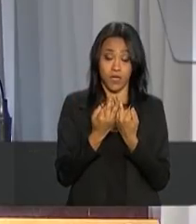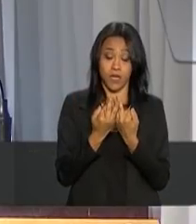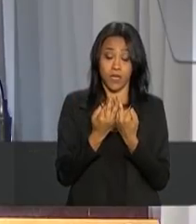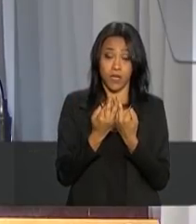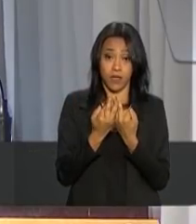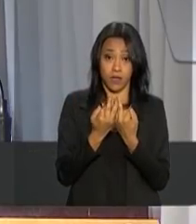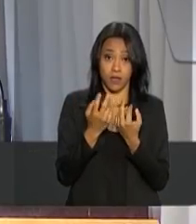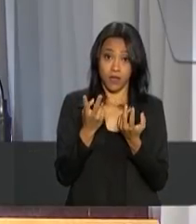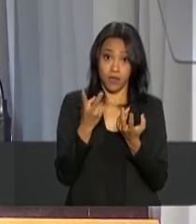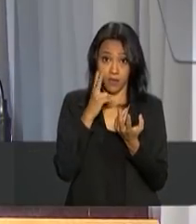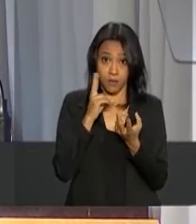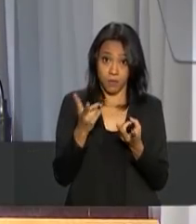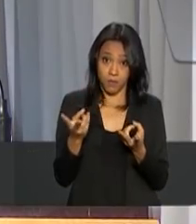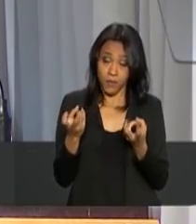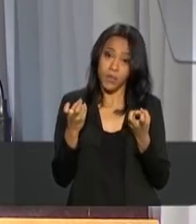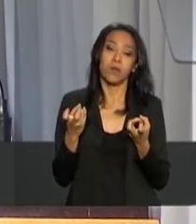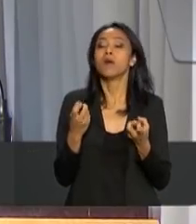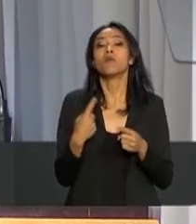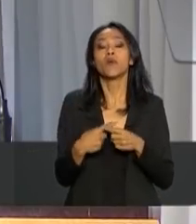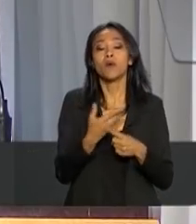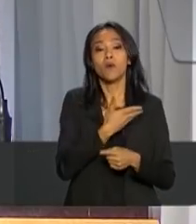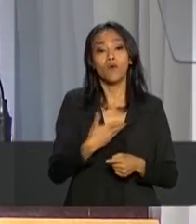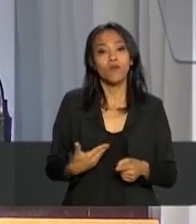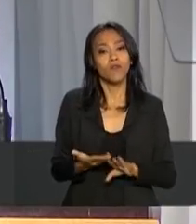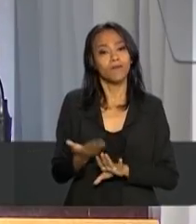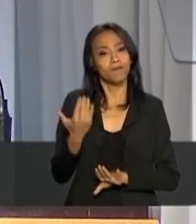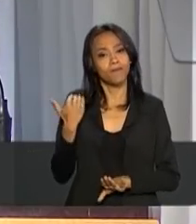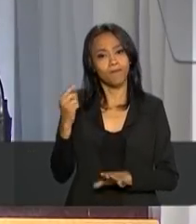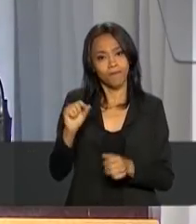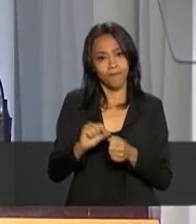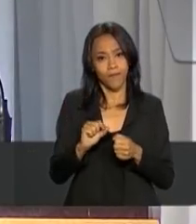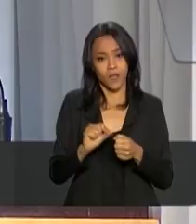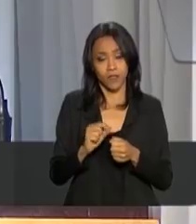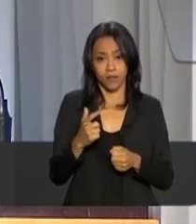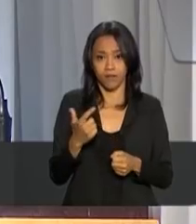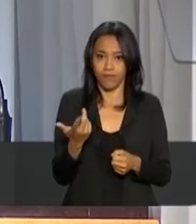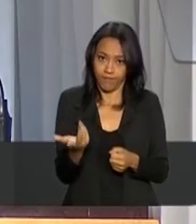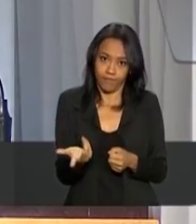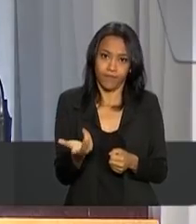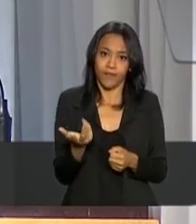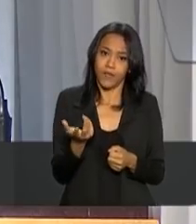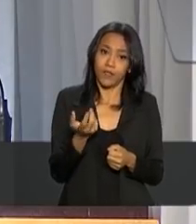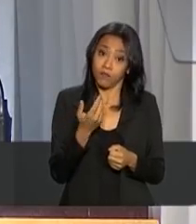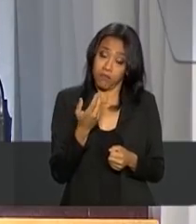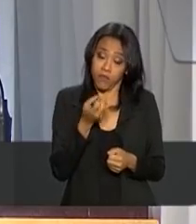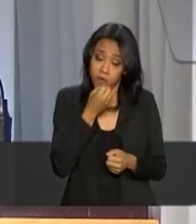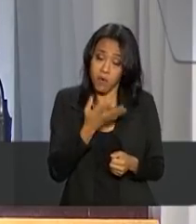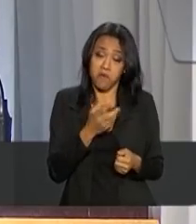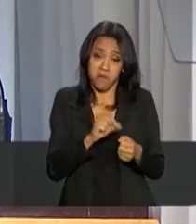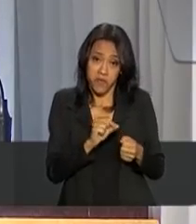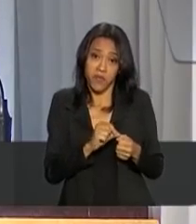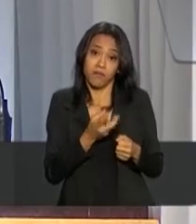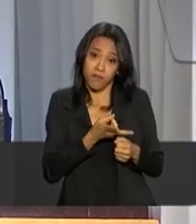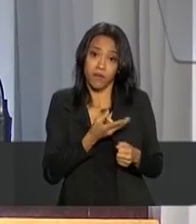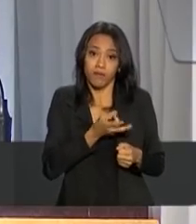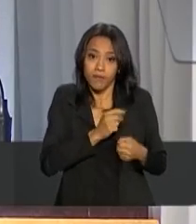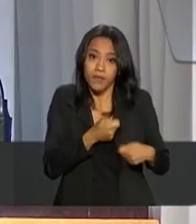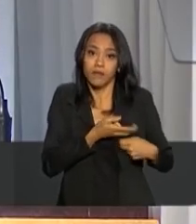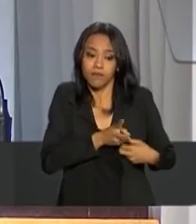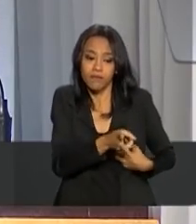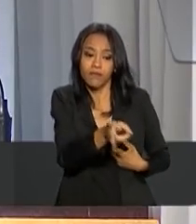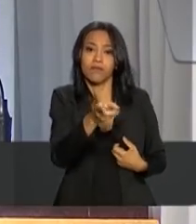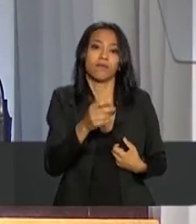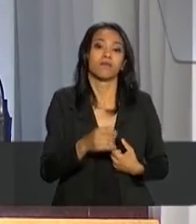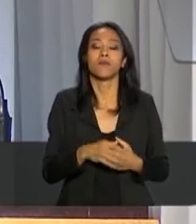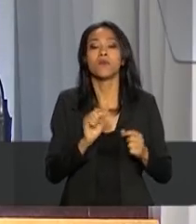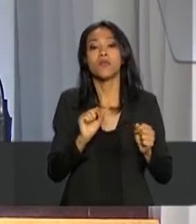tentam desvalorizar o que o governo anterior fez. Eu não. Aquilo que foi útil e necessário, no outro governo deve continuar, não é? E o que é